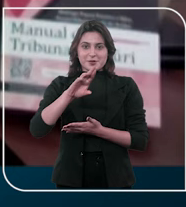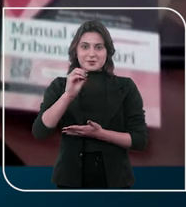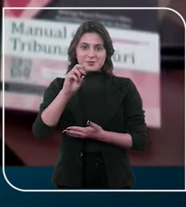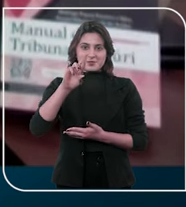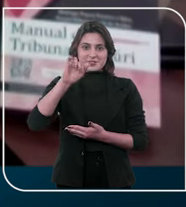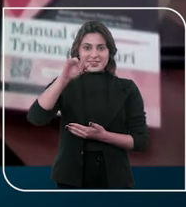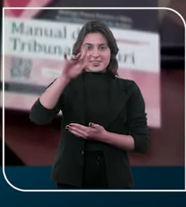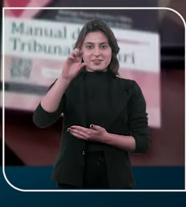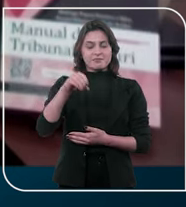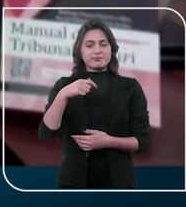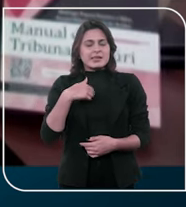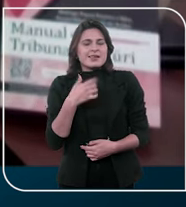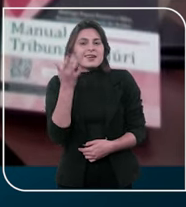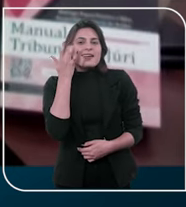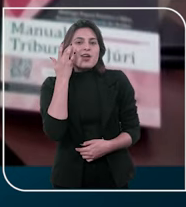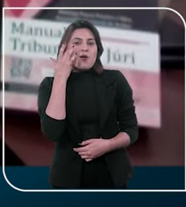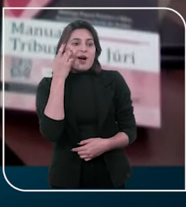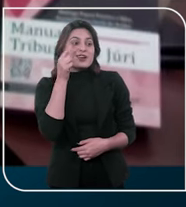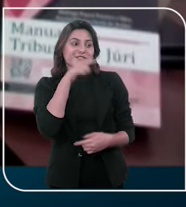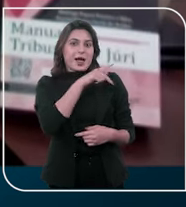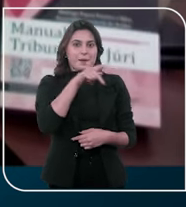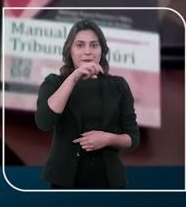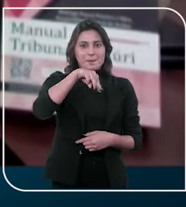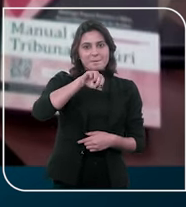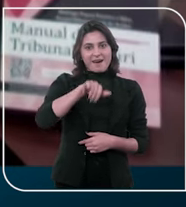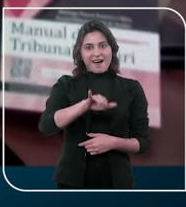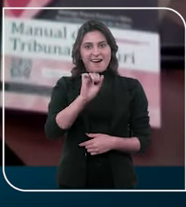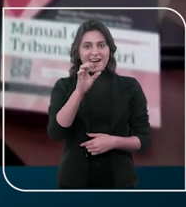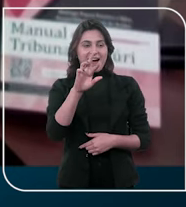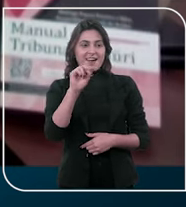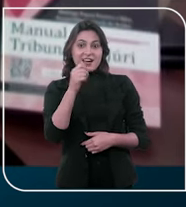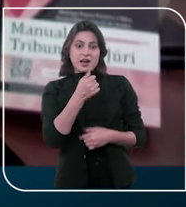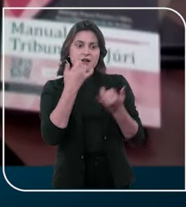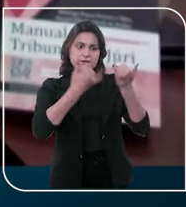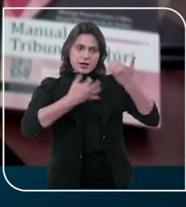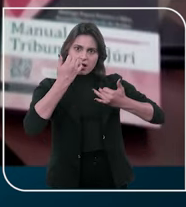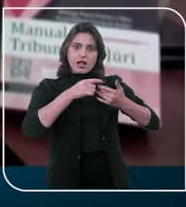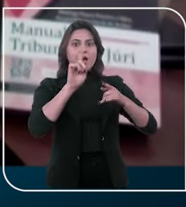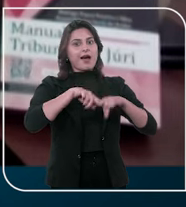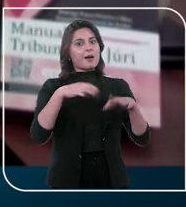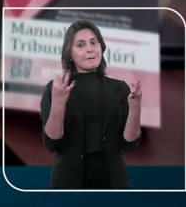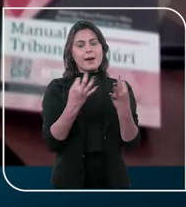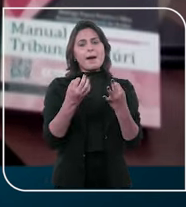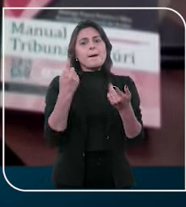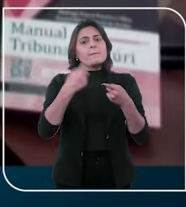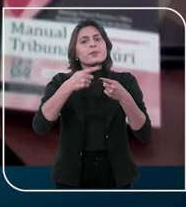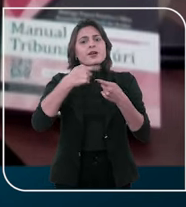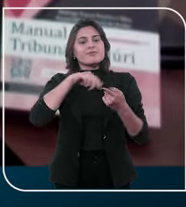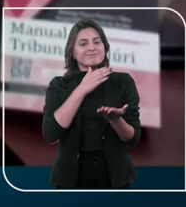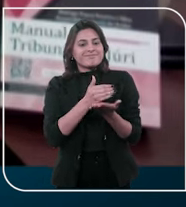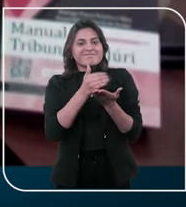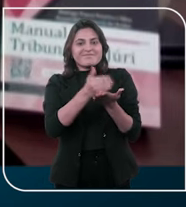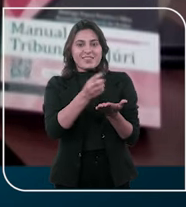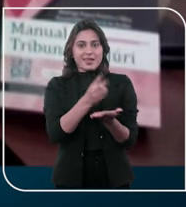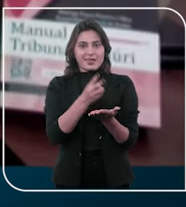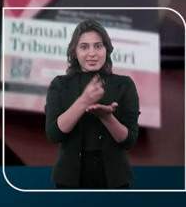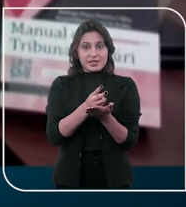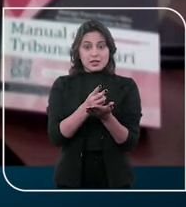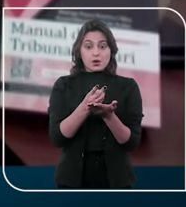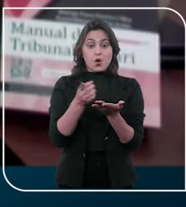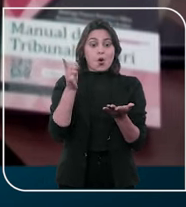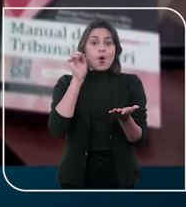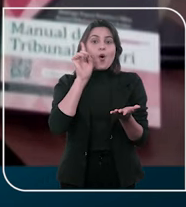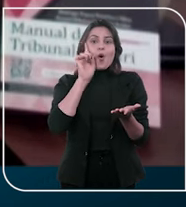falou é perfeito. Nós sempre iniciamos, e hoje em dia, por conta, não é somente a